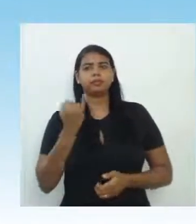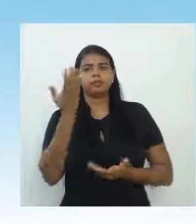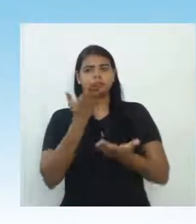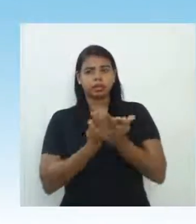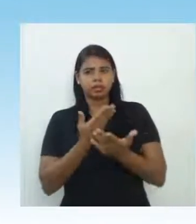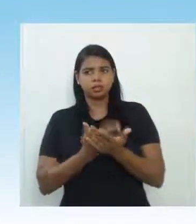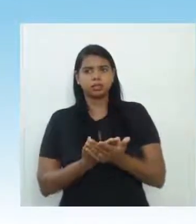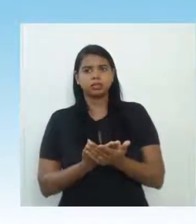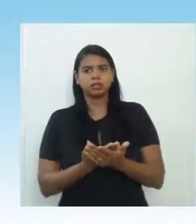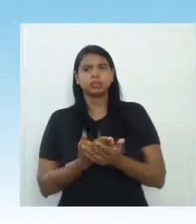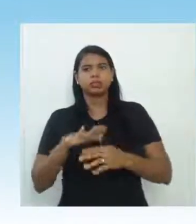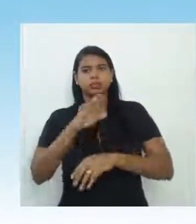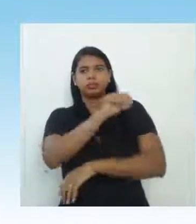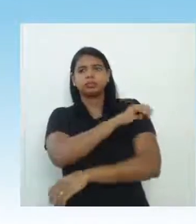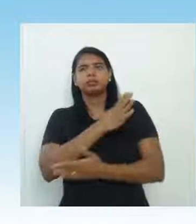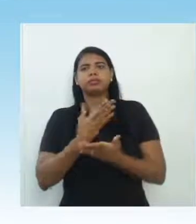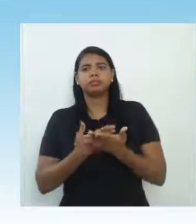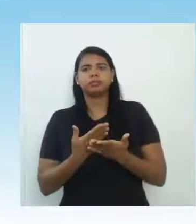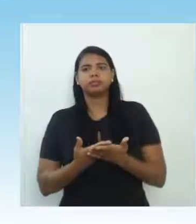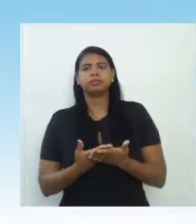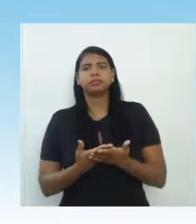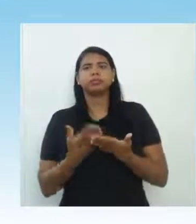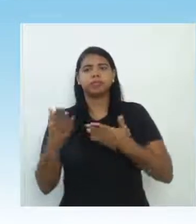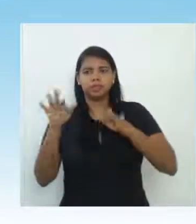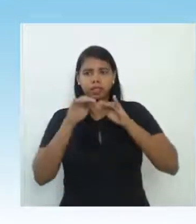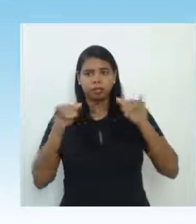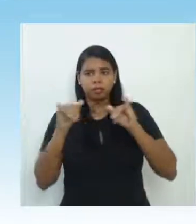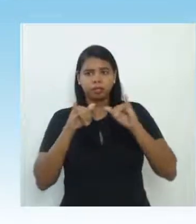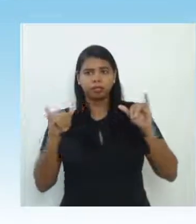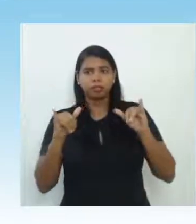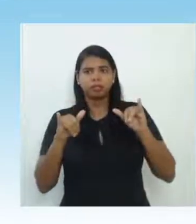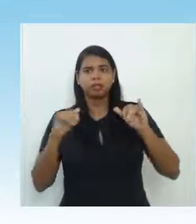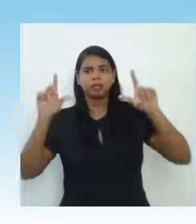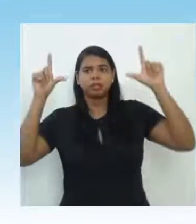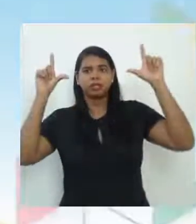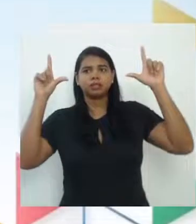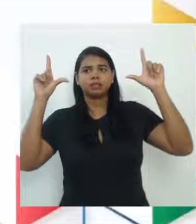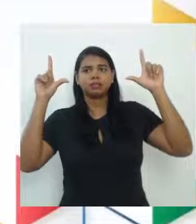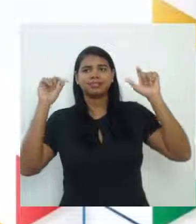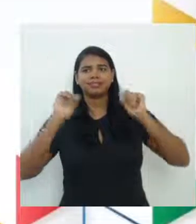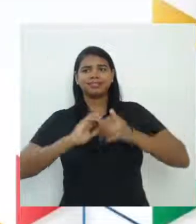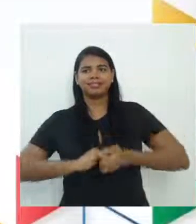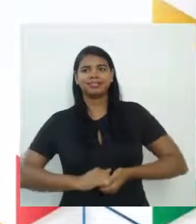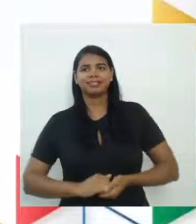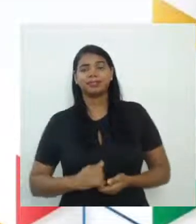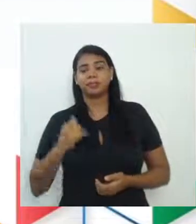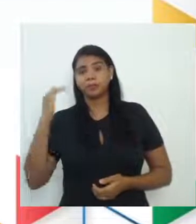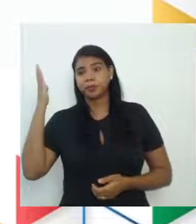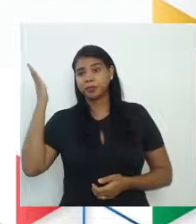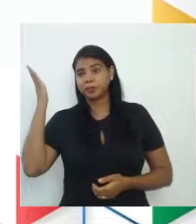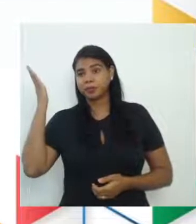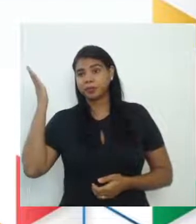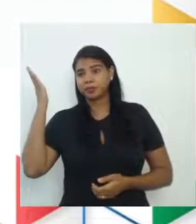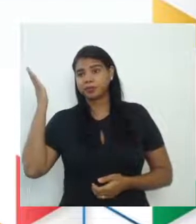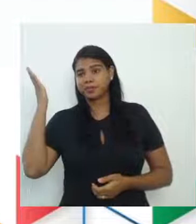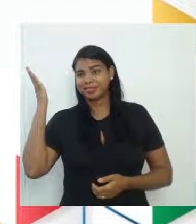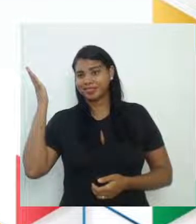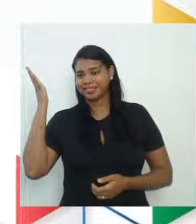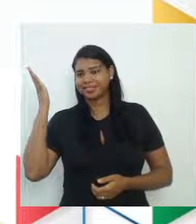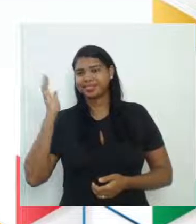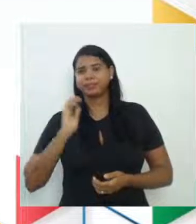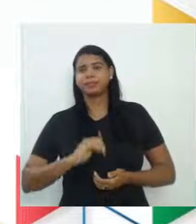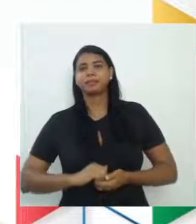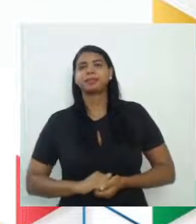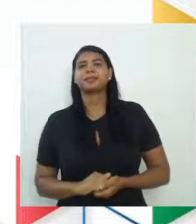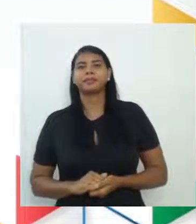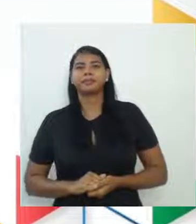isso, estudante, viu? E tem um pouquinho de informação disso nos slides. Coloca aí, por favor, para a gente poder ver, ó. Justamente, ela ficou conhecida